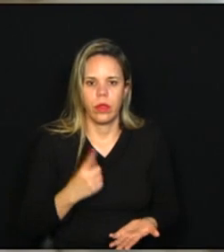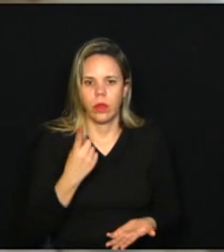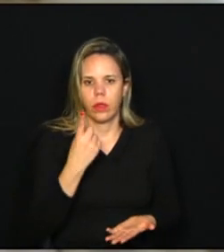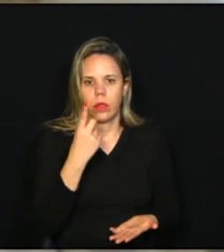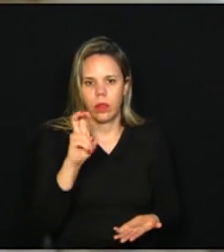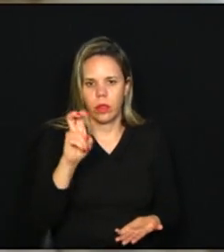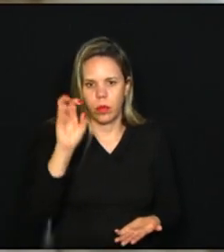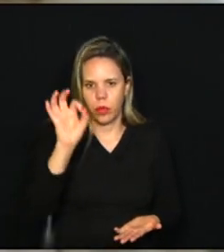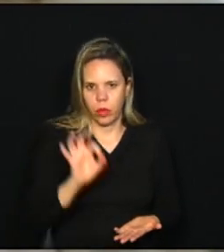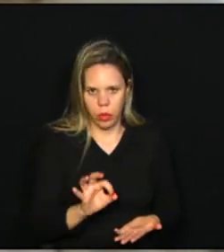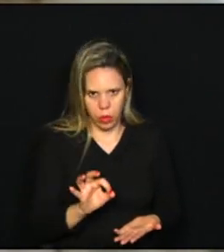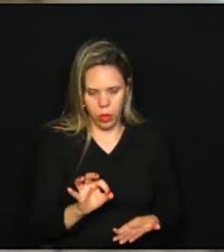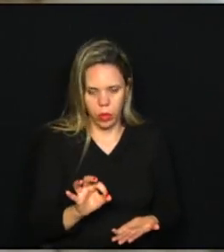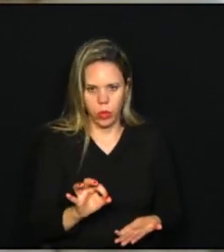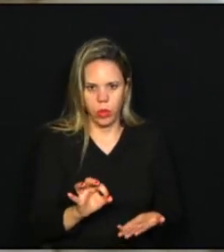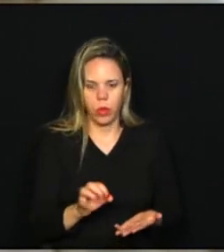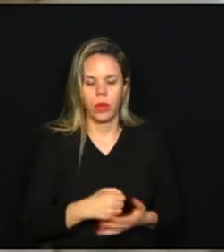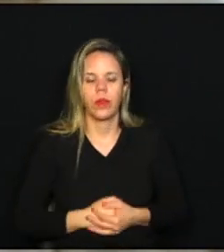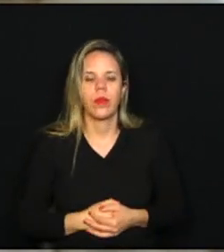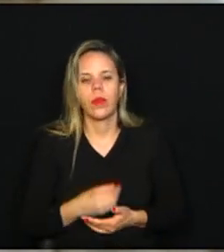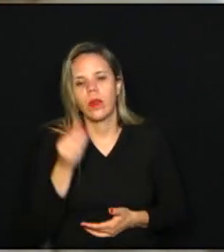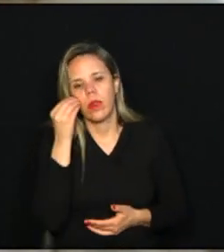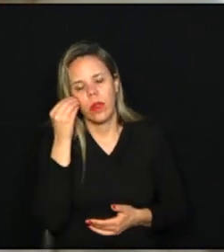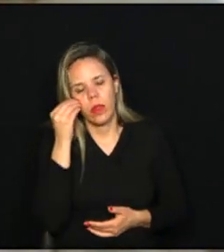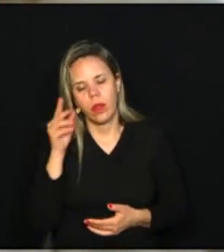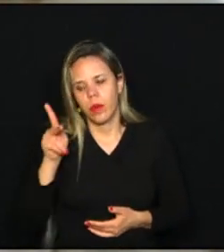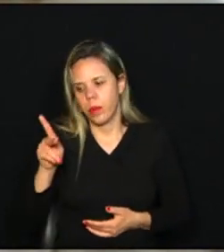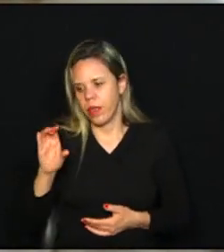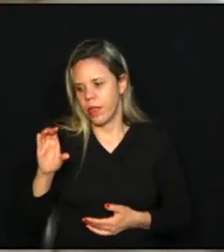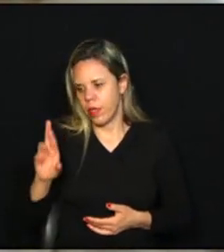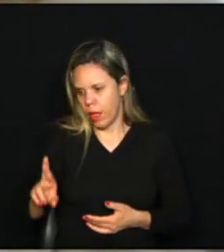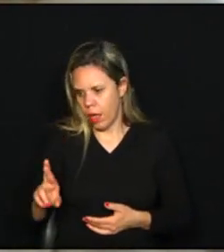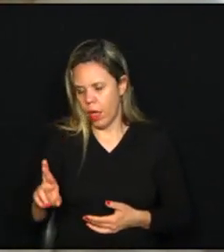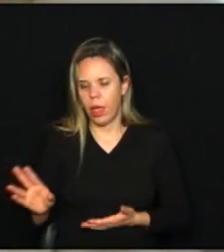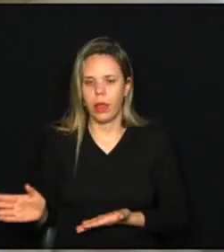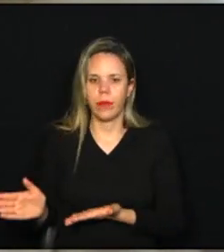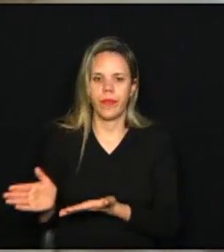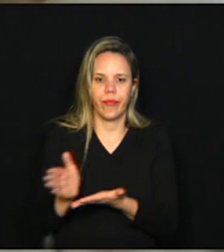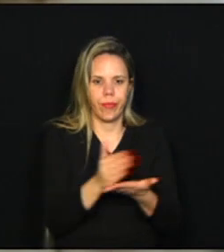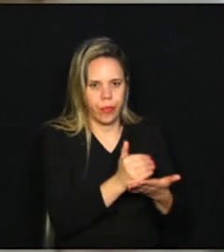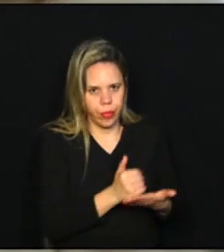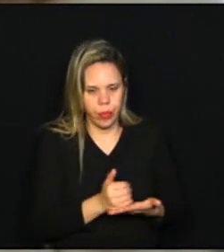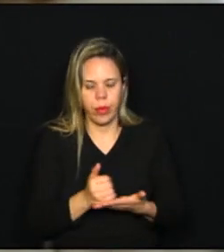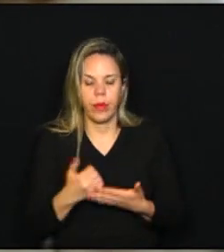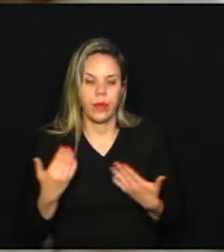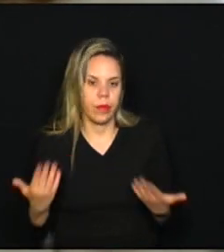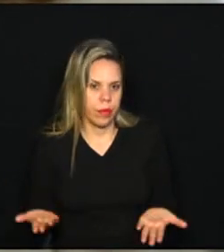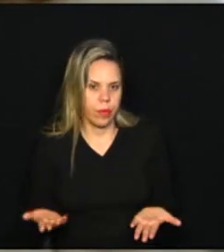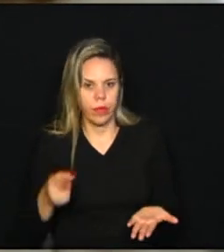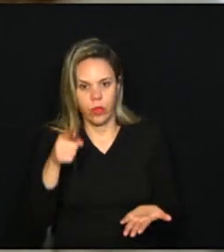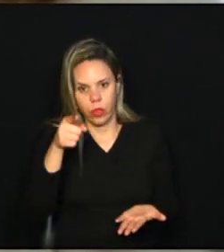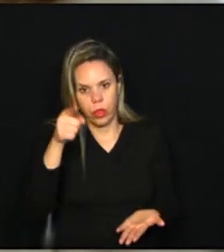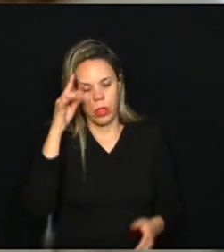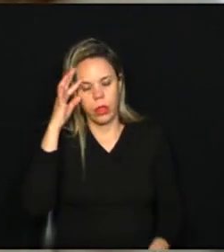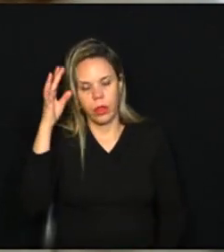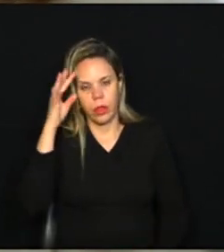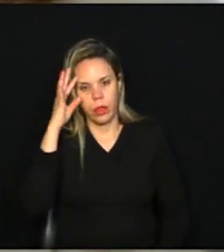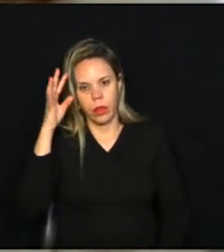15% de positividade nos testes de PCR que eram coletados, né? Então, vocês imaginem, né,